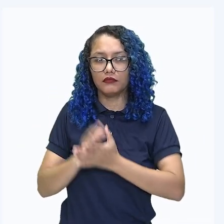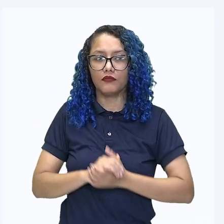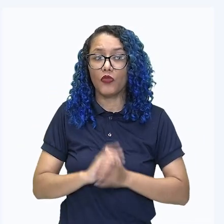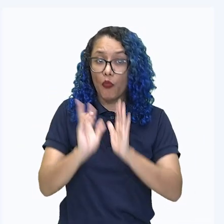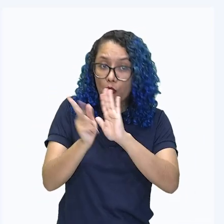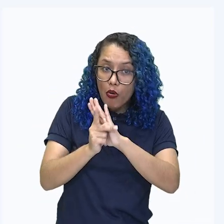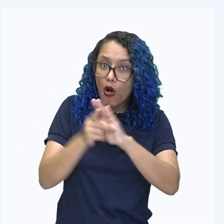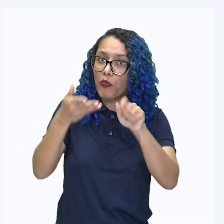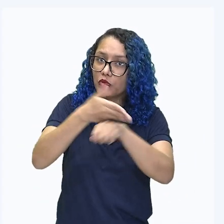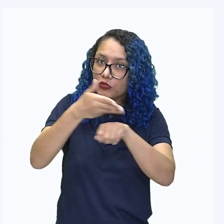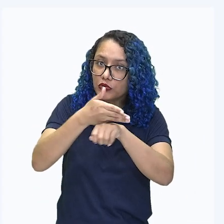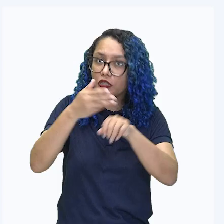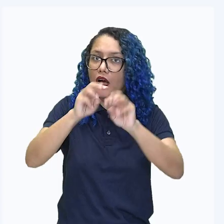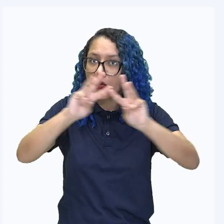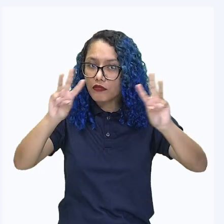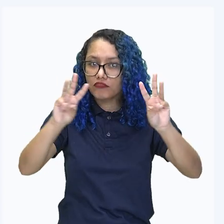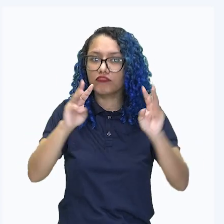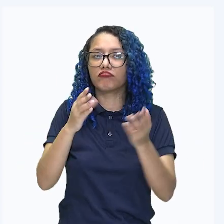né,